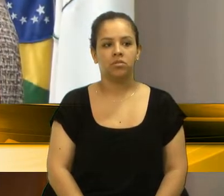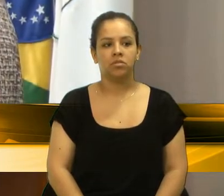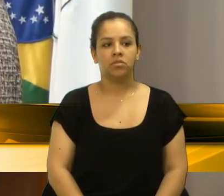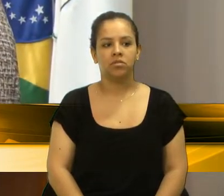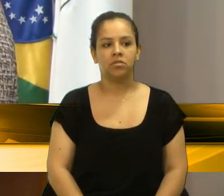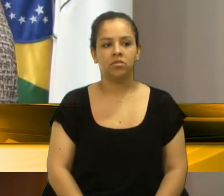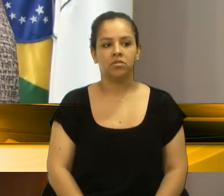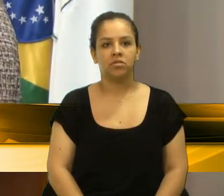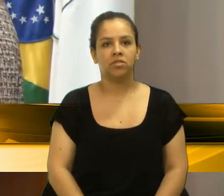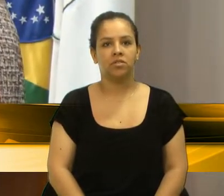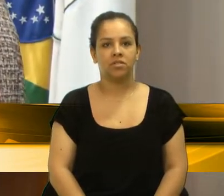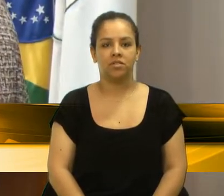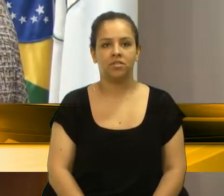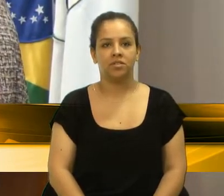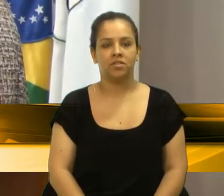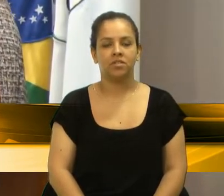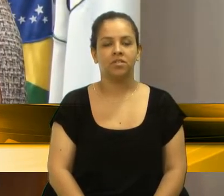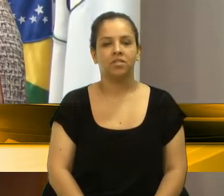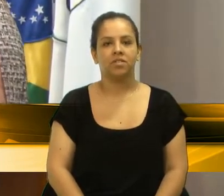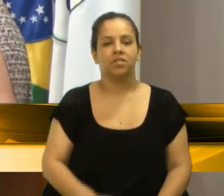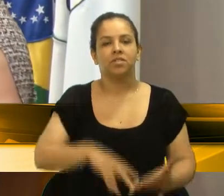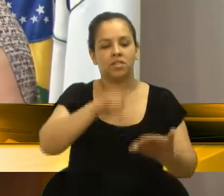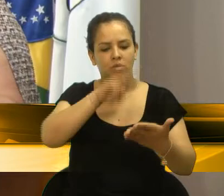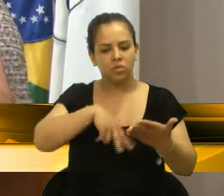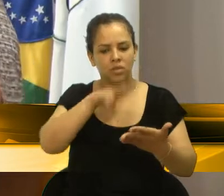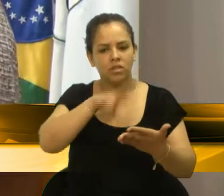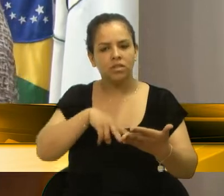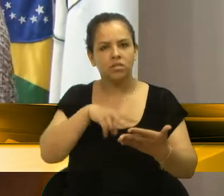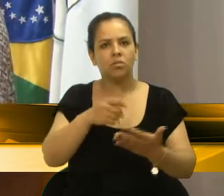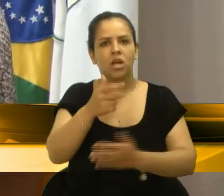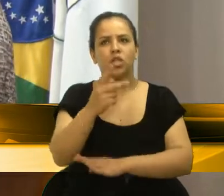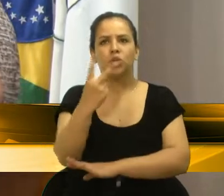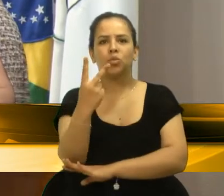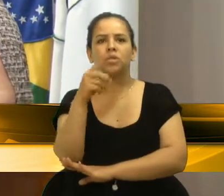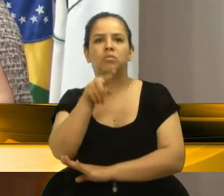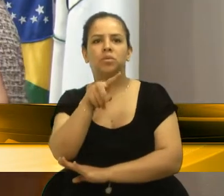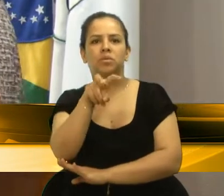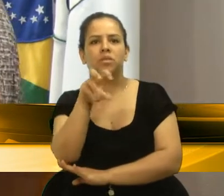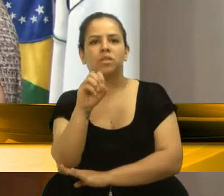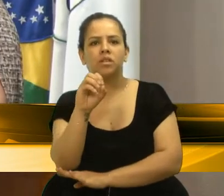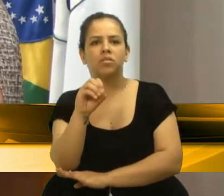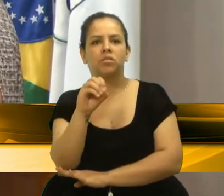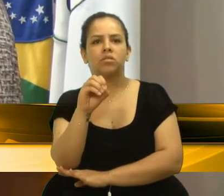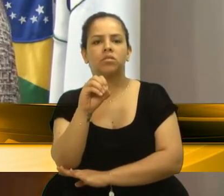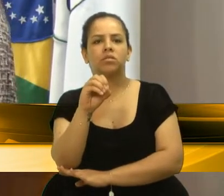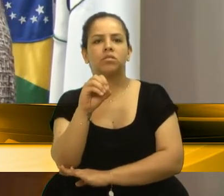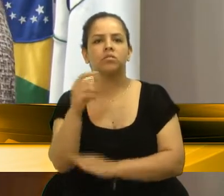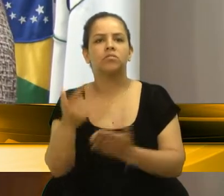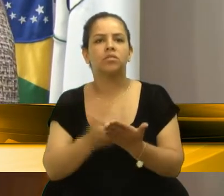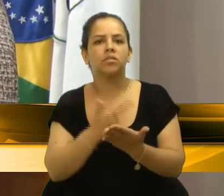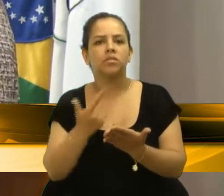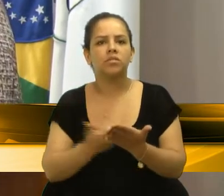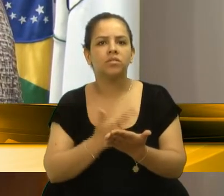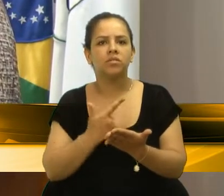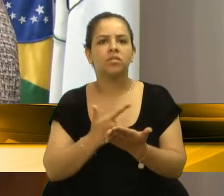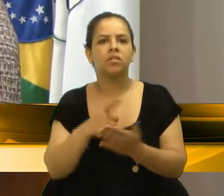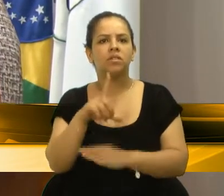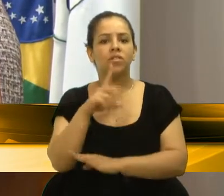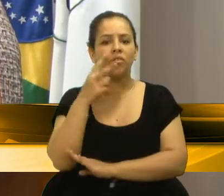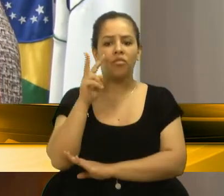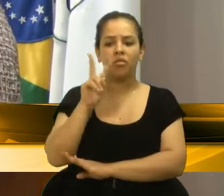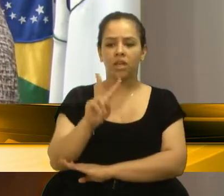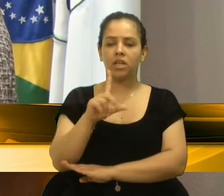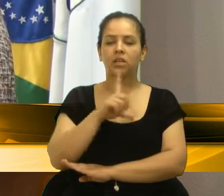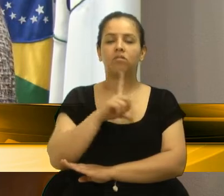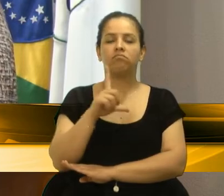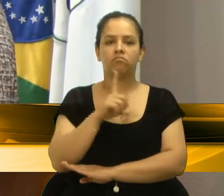também na leitura das quase 2.500 páginas que eu consegui ver a existência de uma